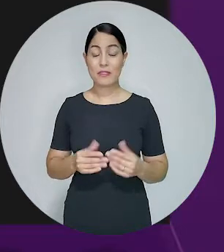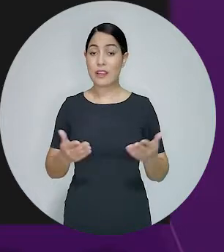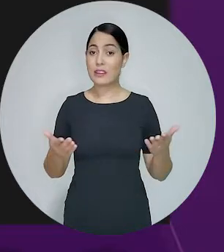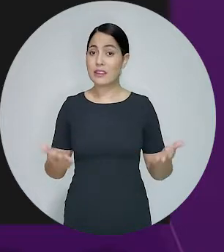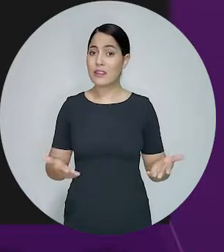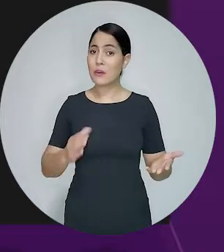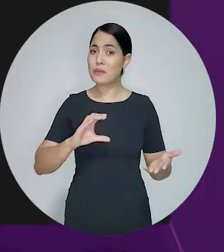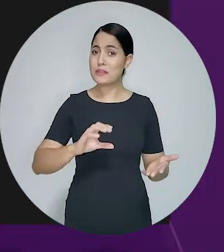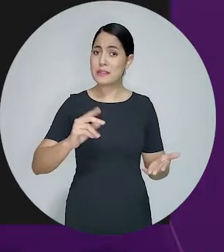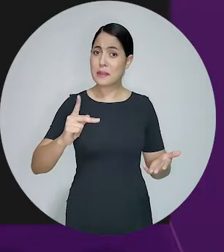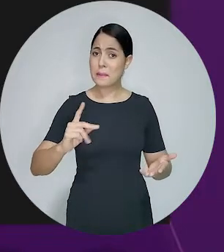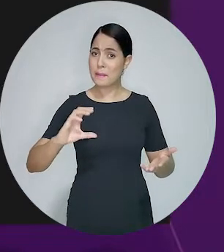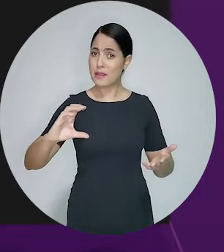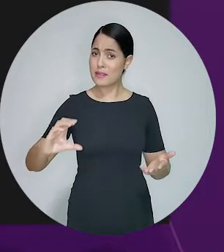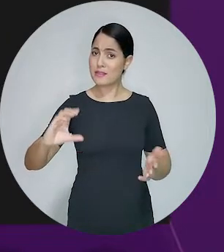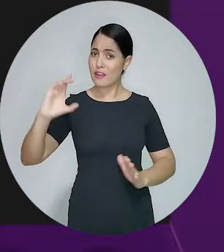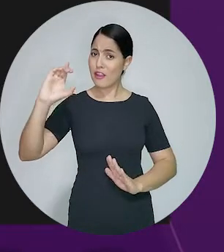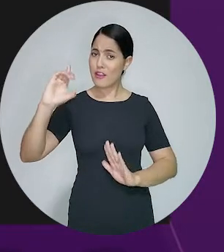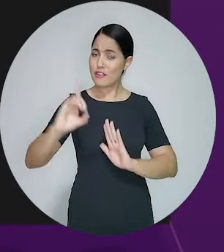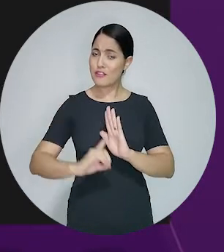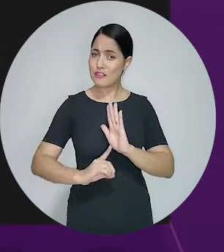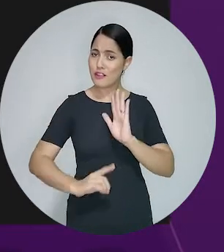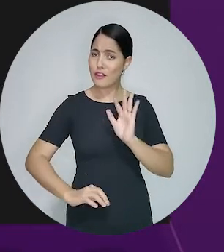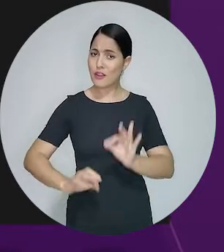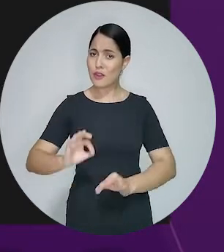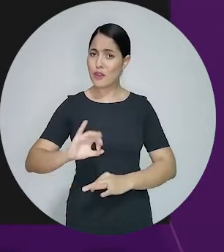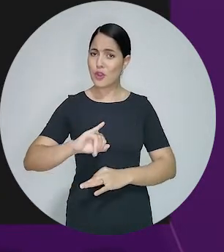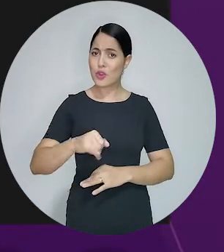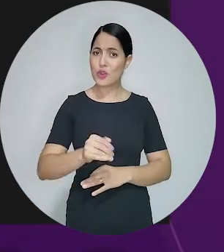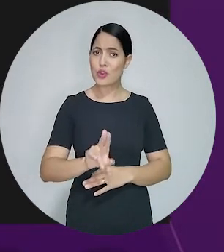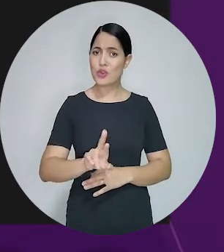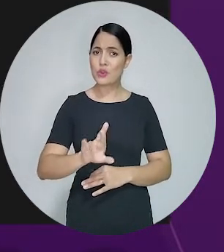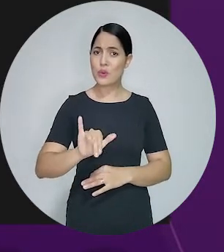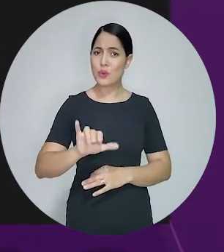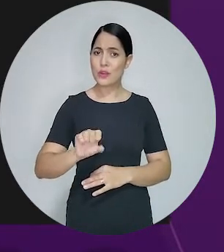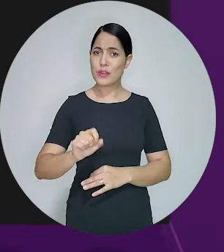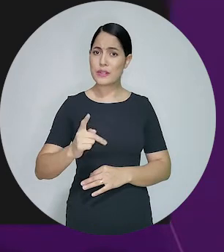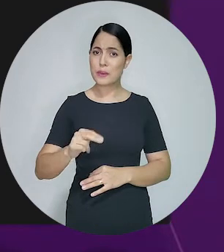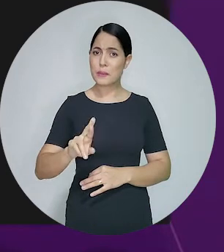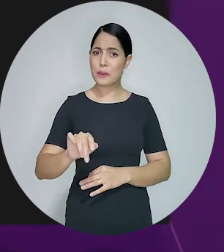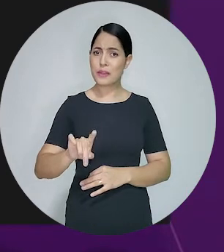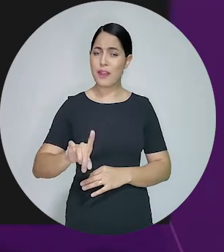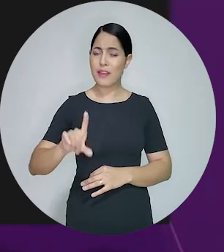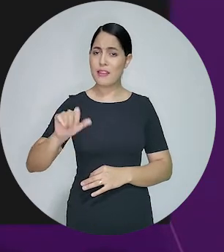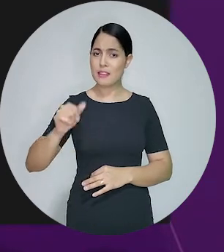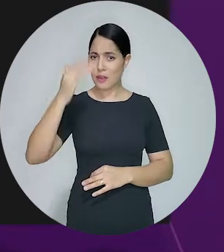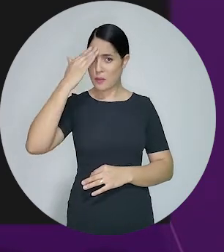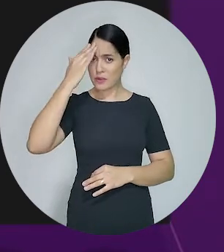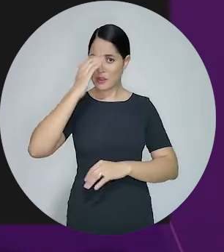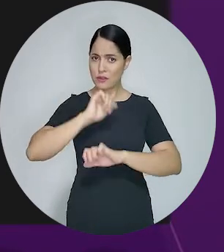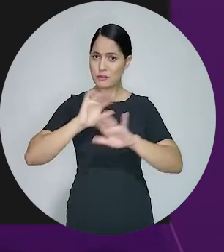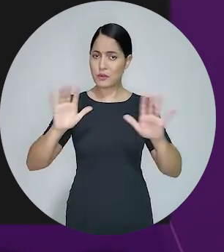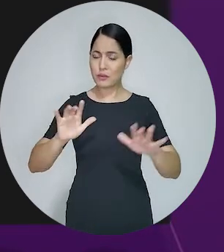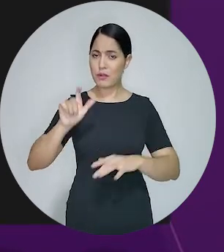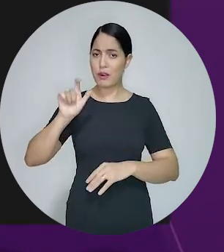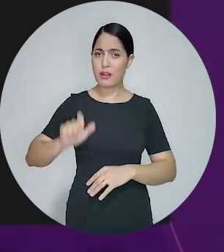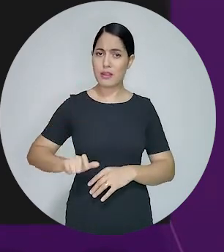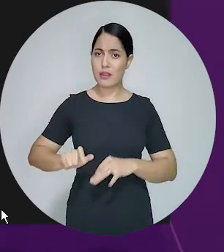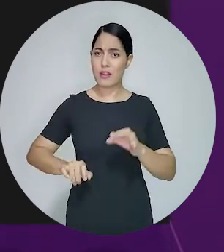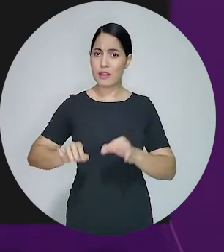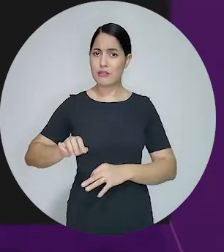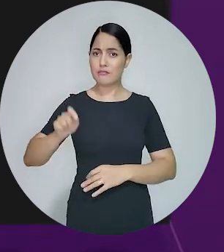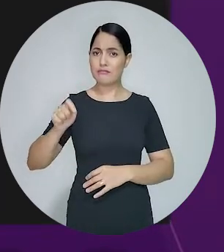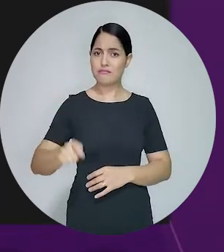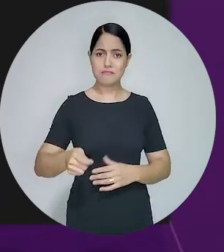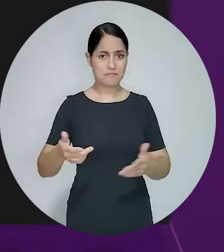Uma das apostas do CPC é o direito jurisprudencial. E aqui até algo que a gente poderia também, enfim, indagar, questionar